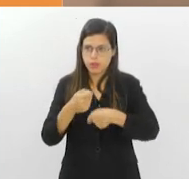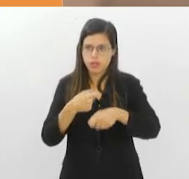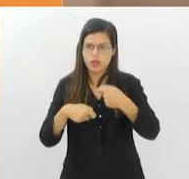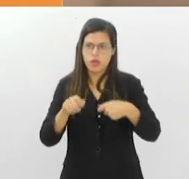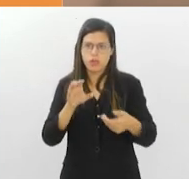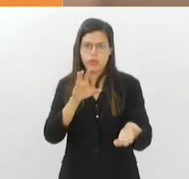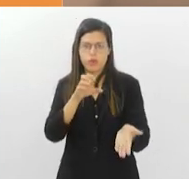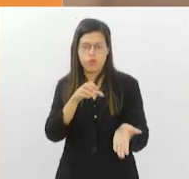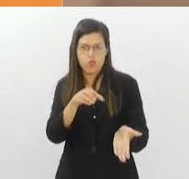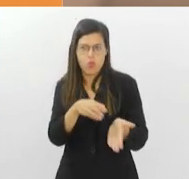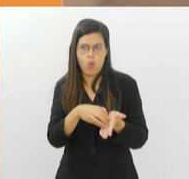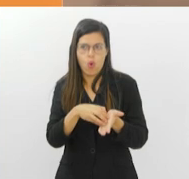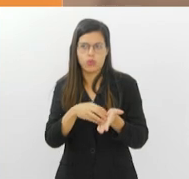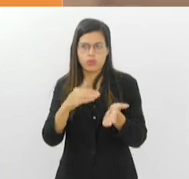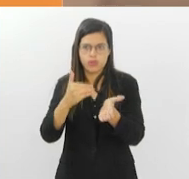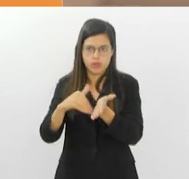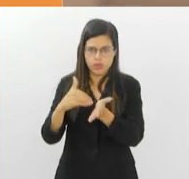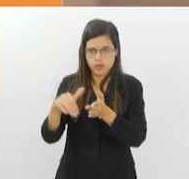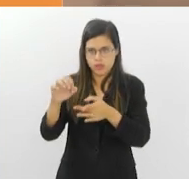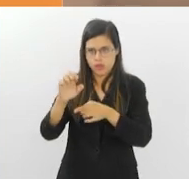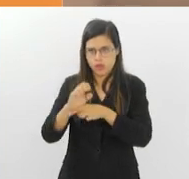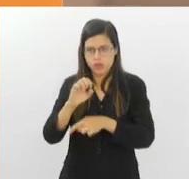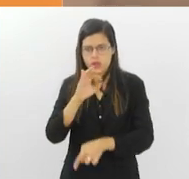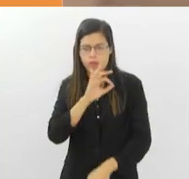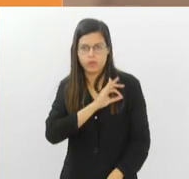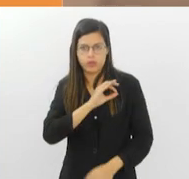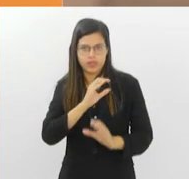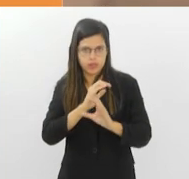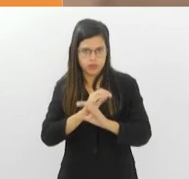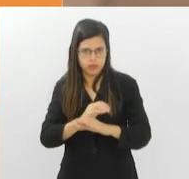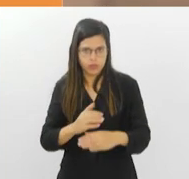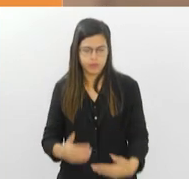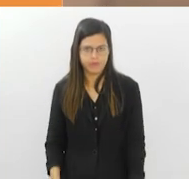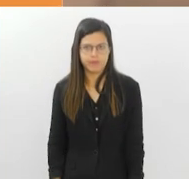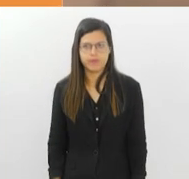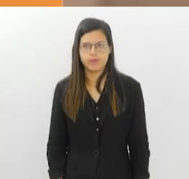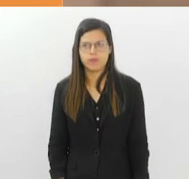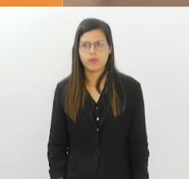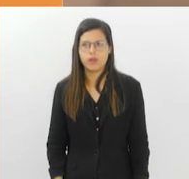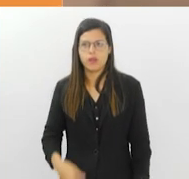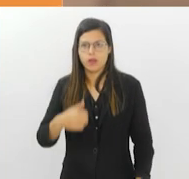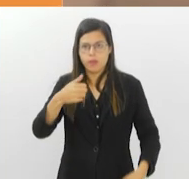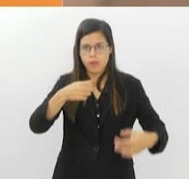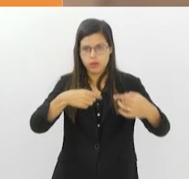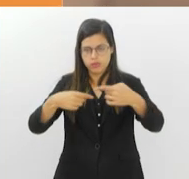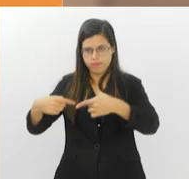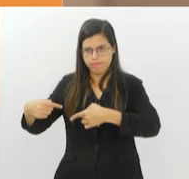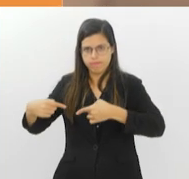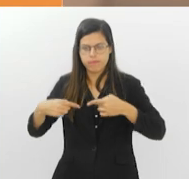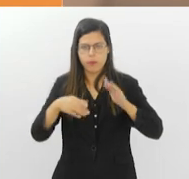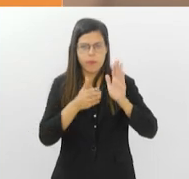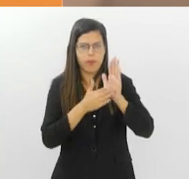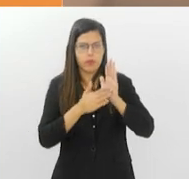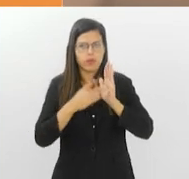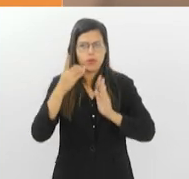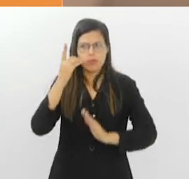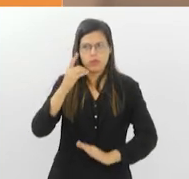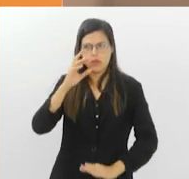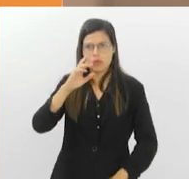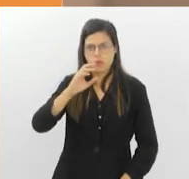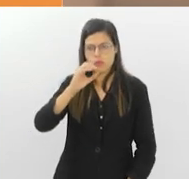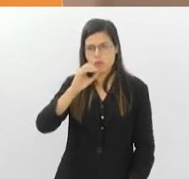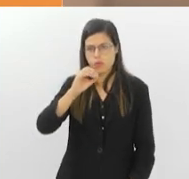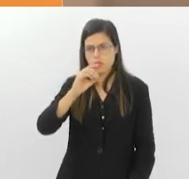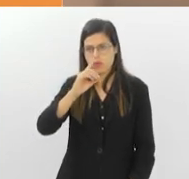órgão de pessoal da Secretaria Estadual da Polícia Civil. Em primeira discussão, uma proposta do deputado Rodrigo